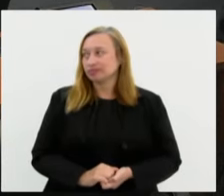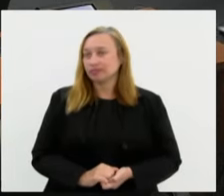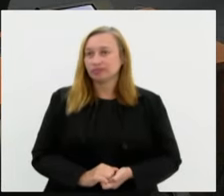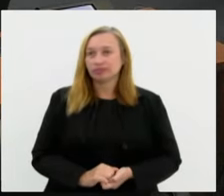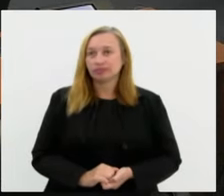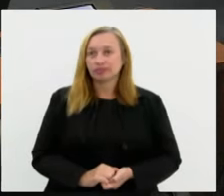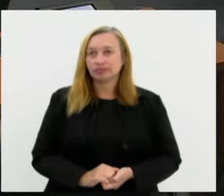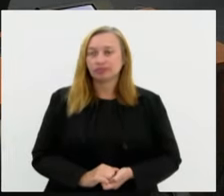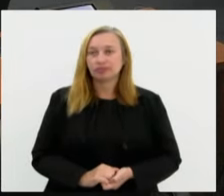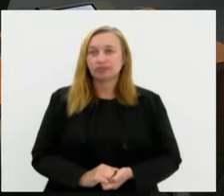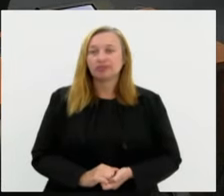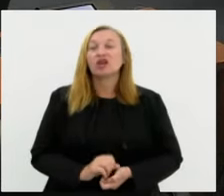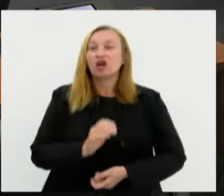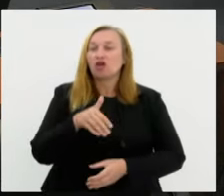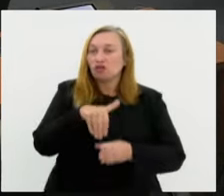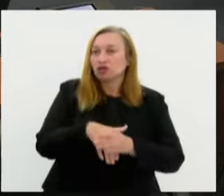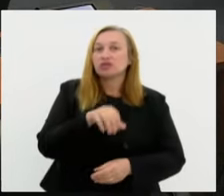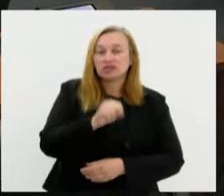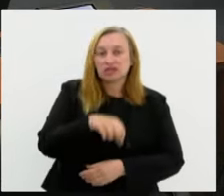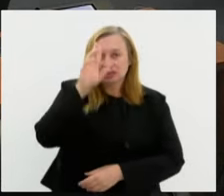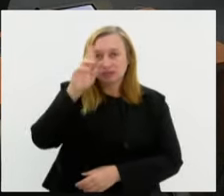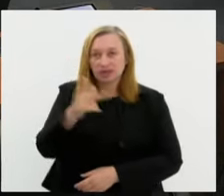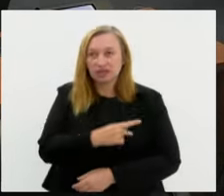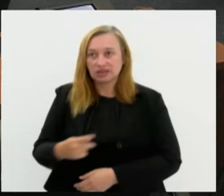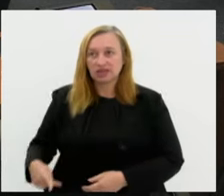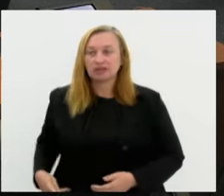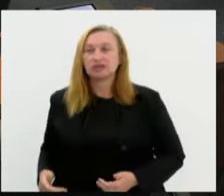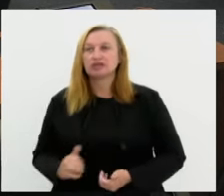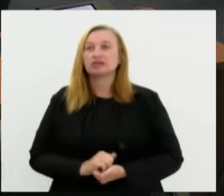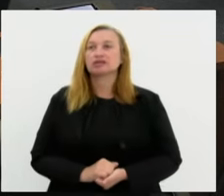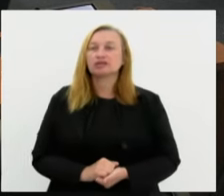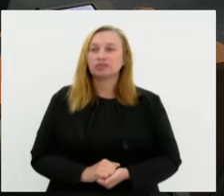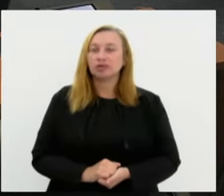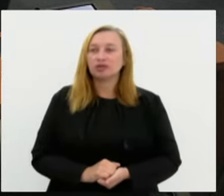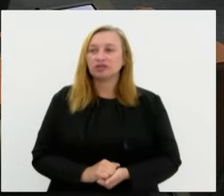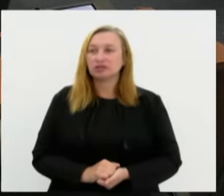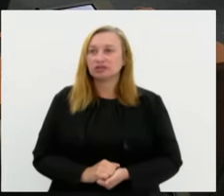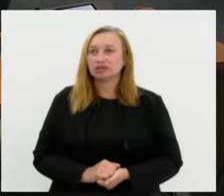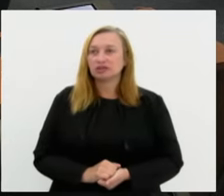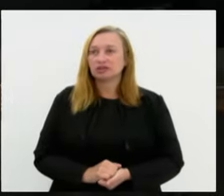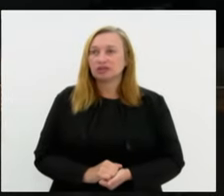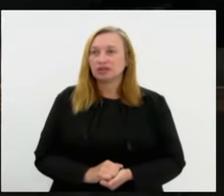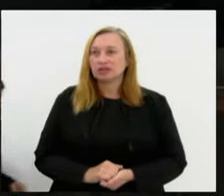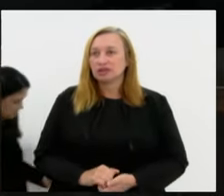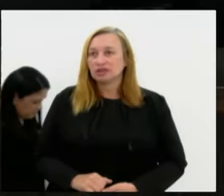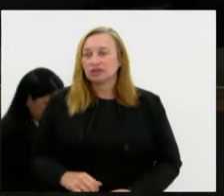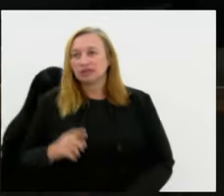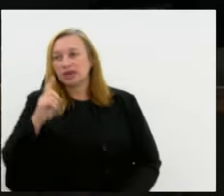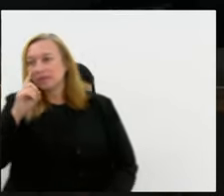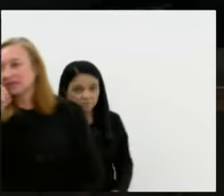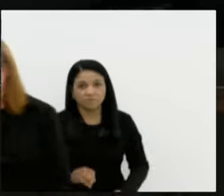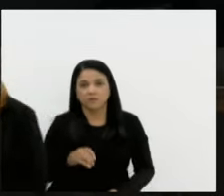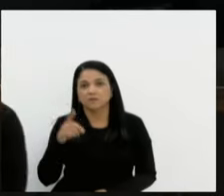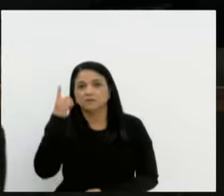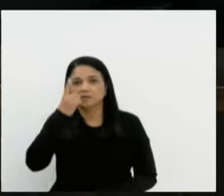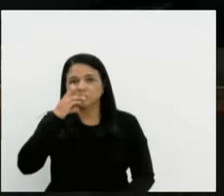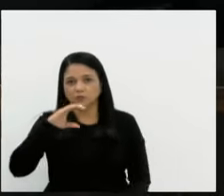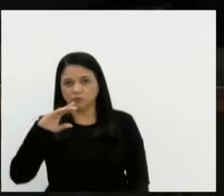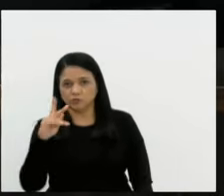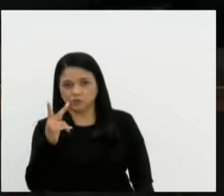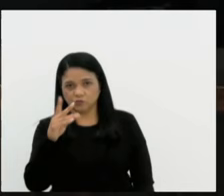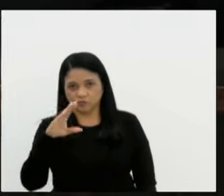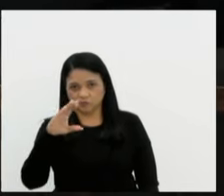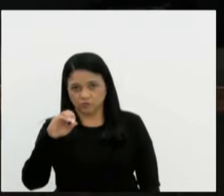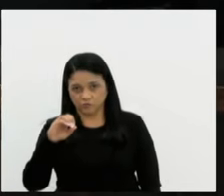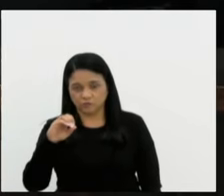Voto sim, presidente. Obrigado, deputada. Deputado Chico Machado. Senhor presidente, antes de proclamar